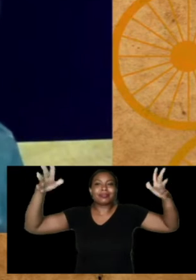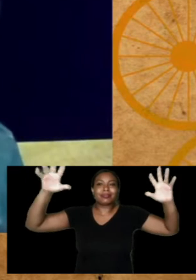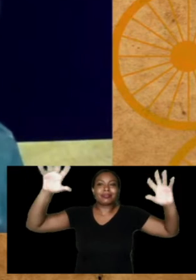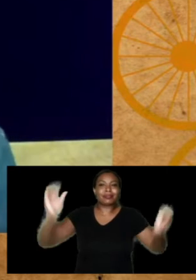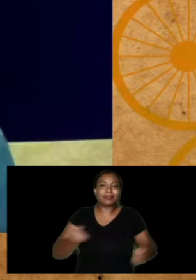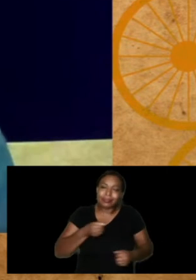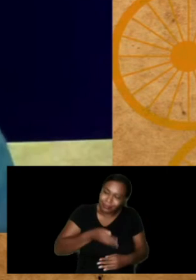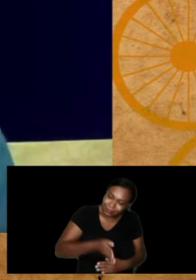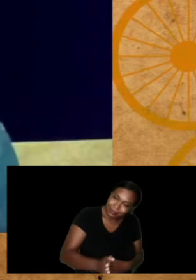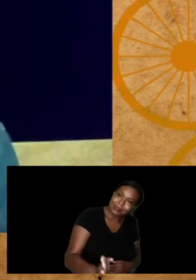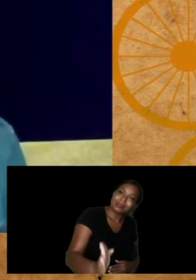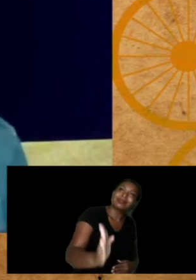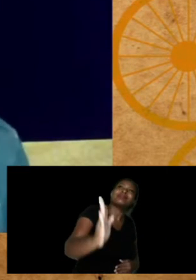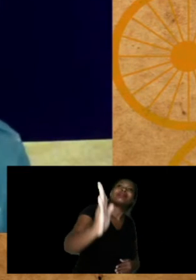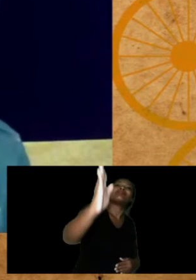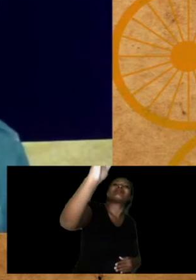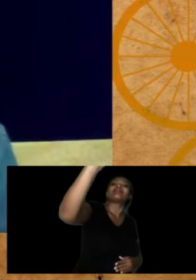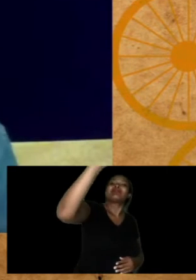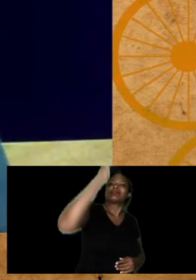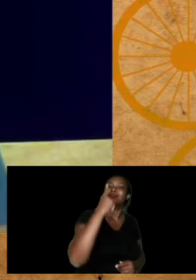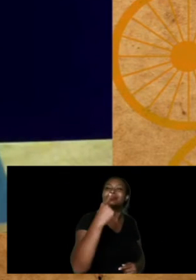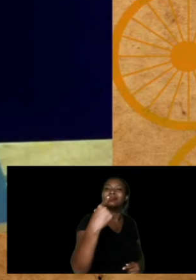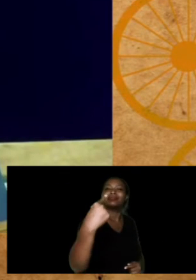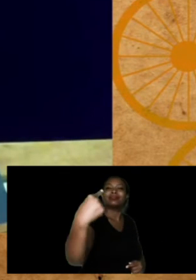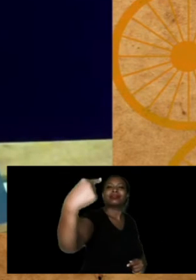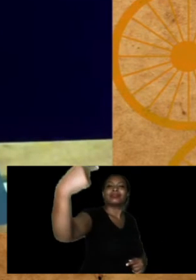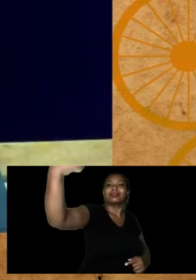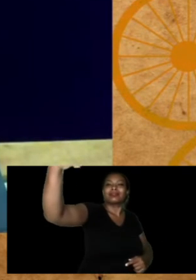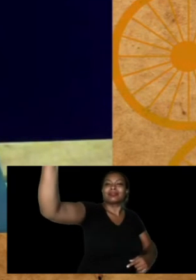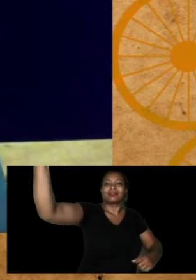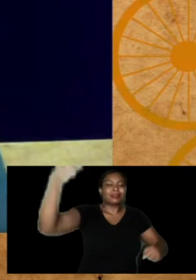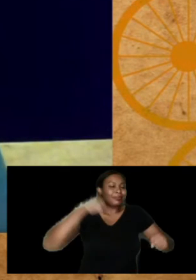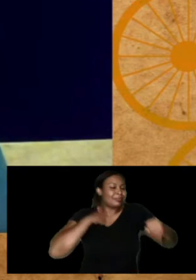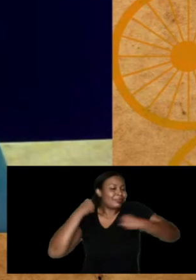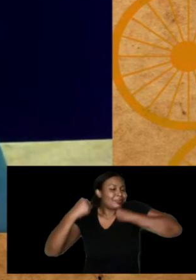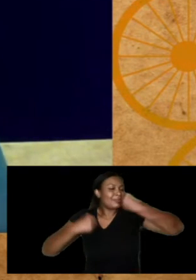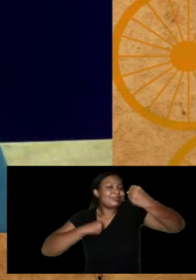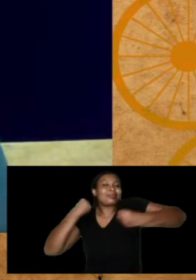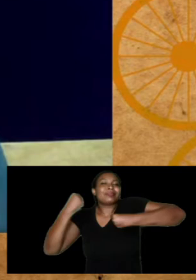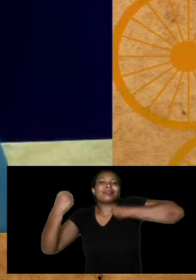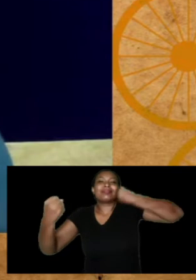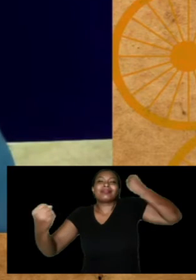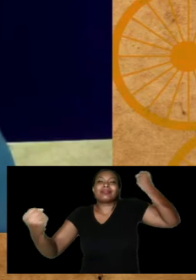Vamos embora, como sangue na veia,